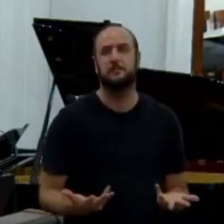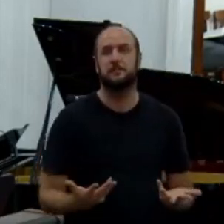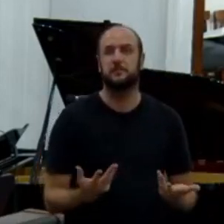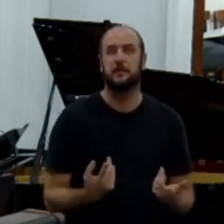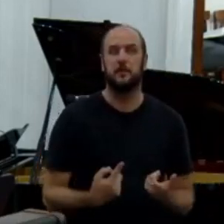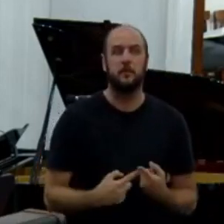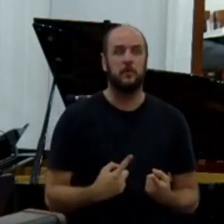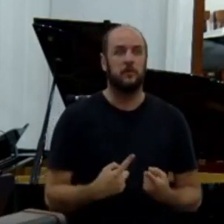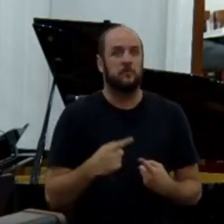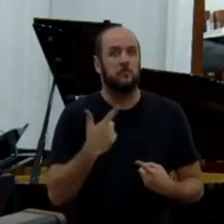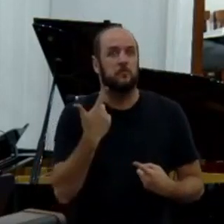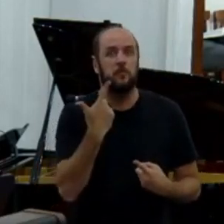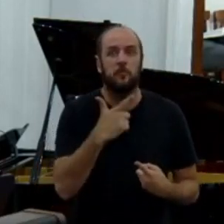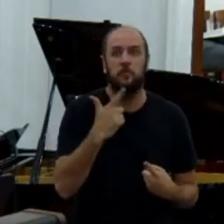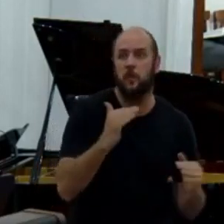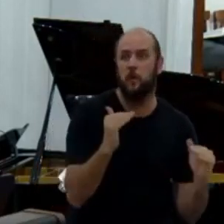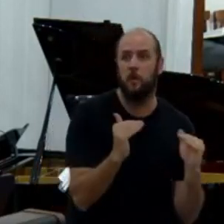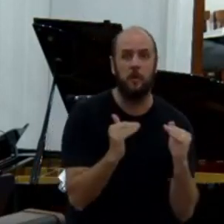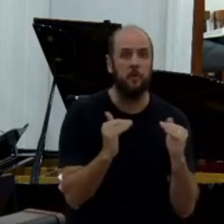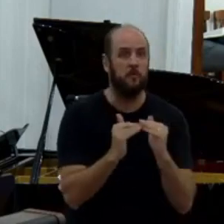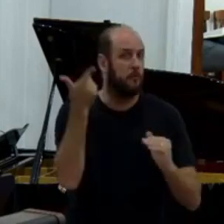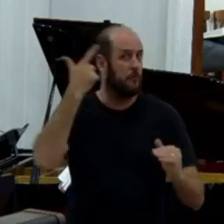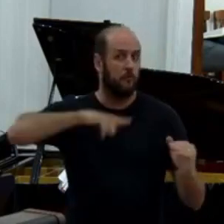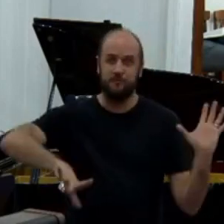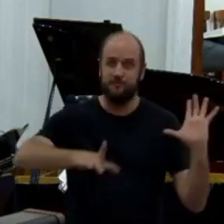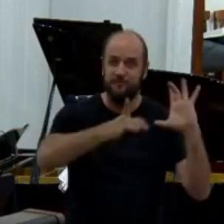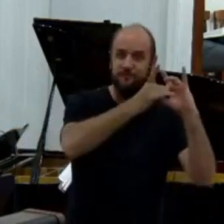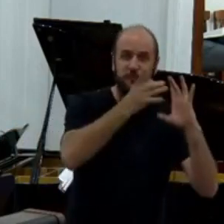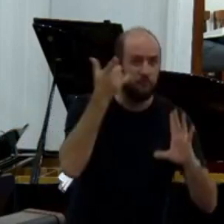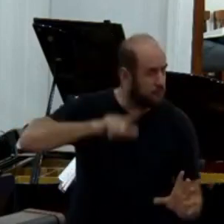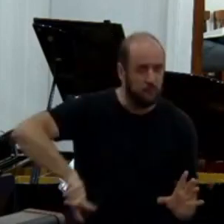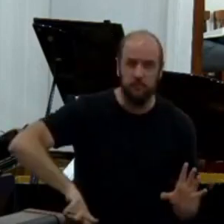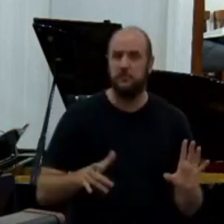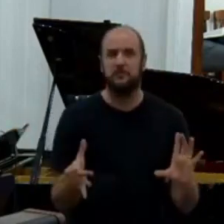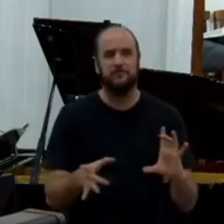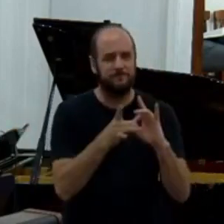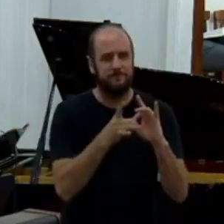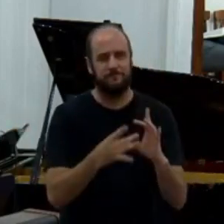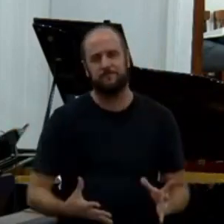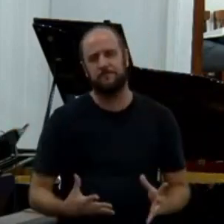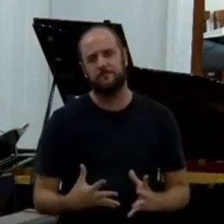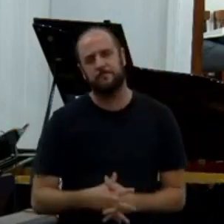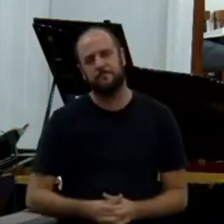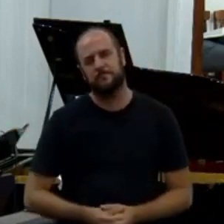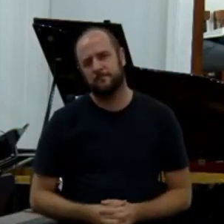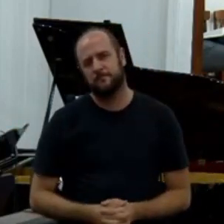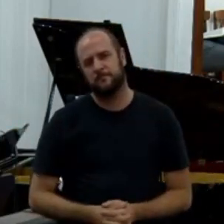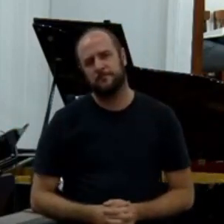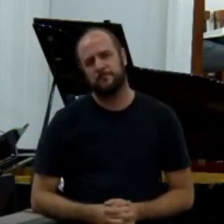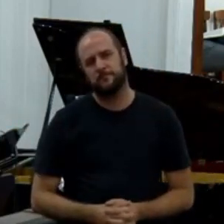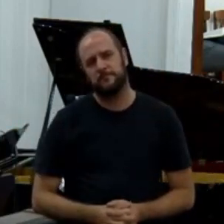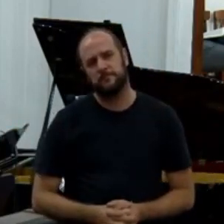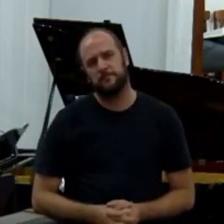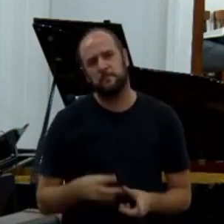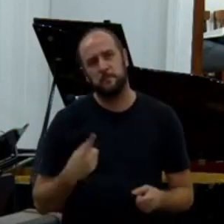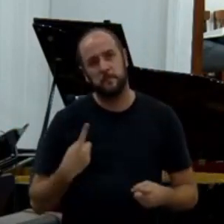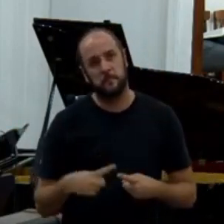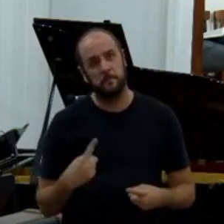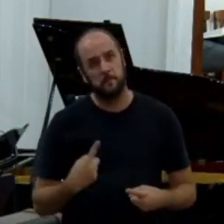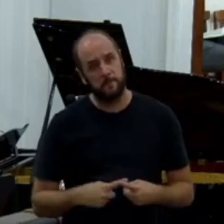se chega a um acordo, a uma reconciliação, a uma restauração. Por